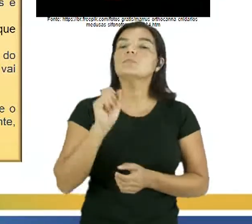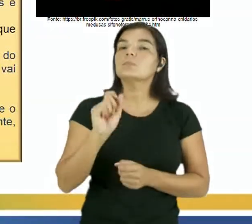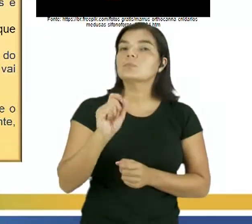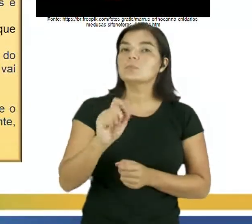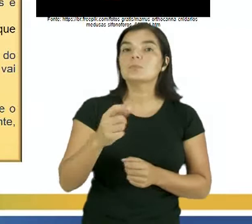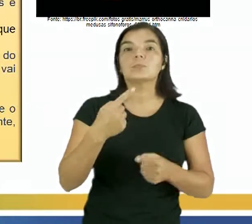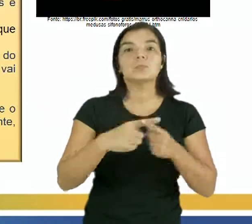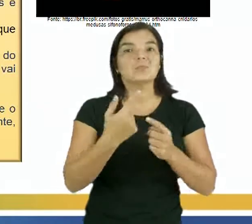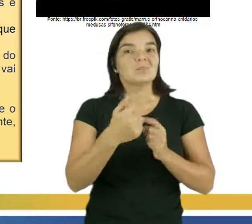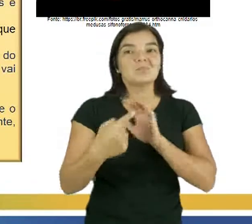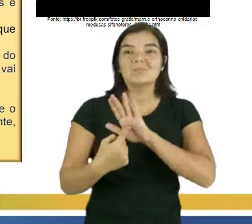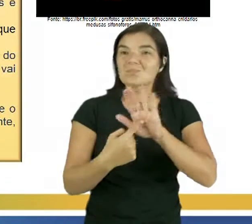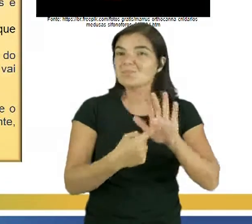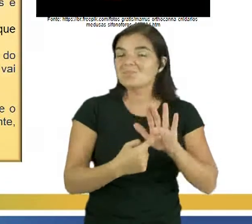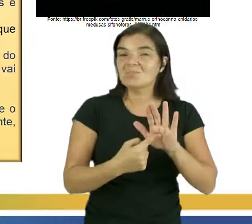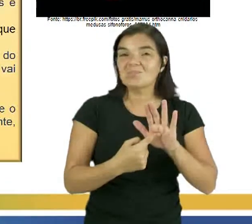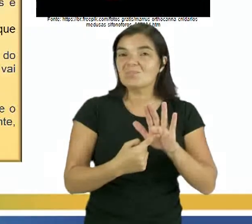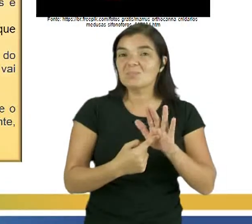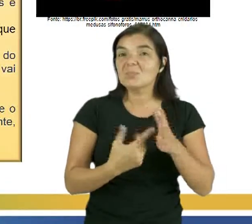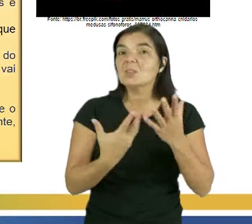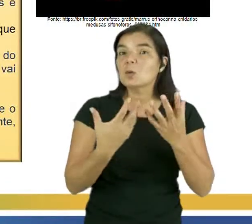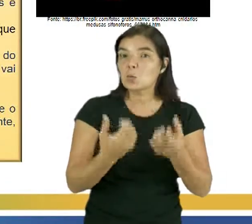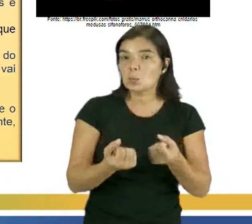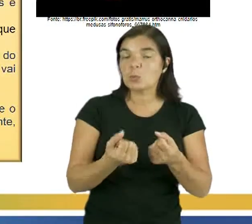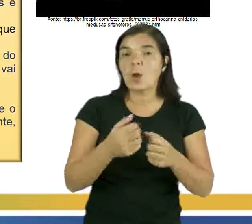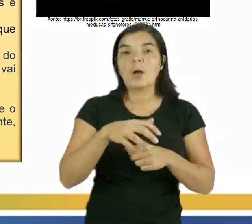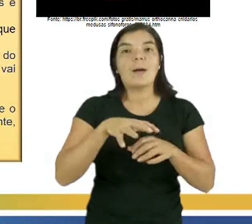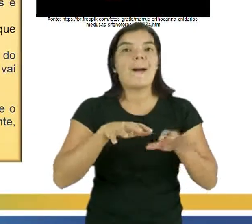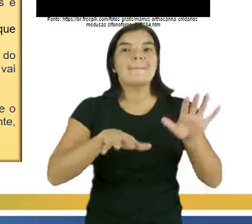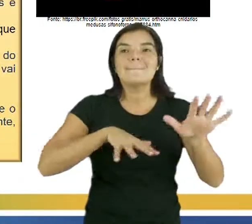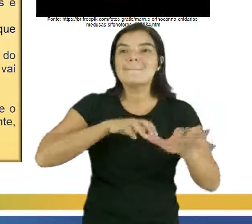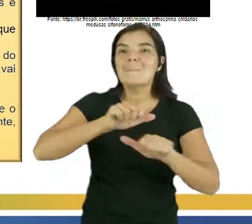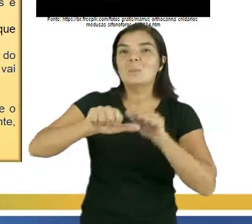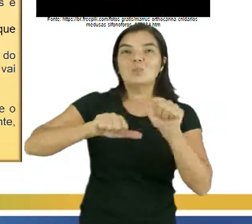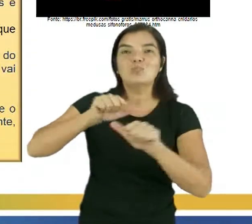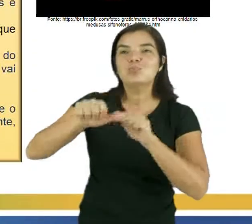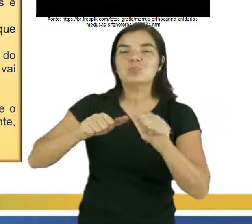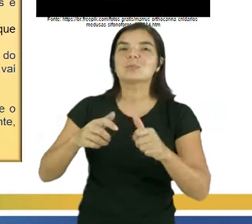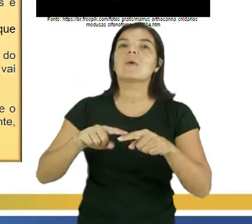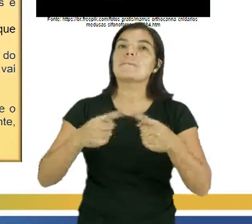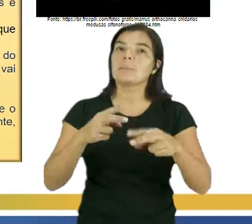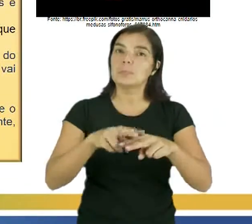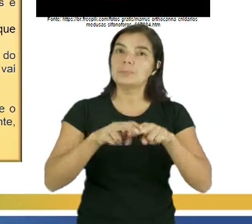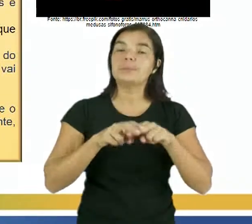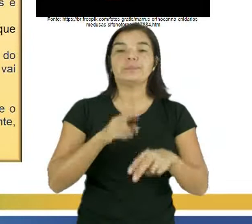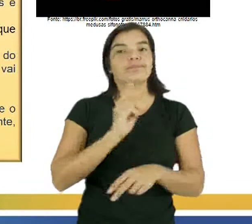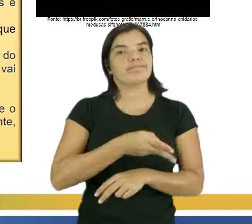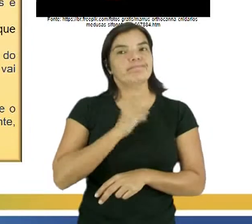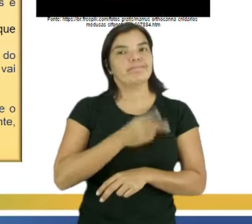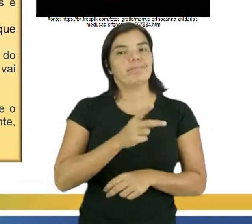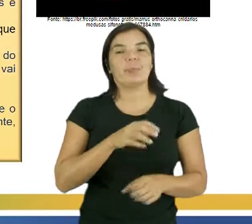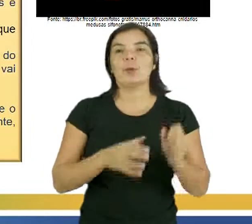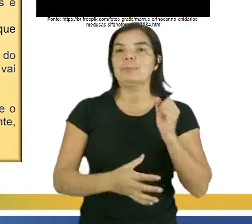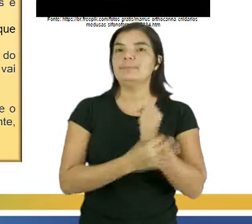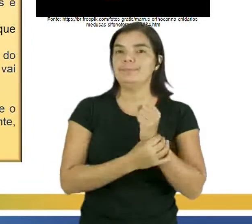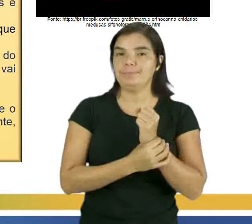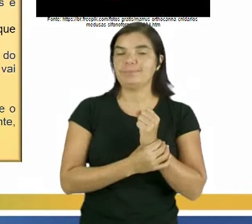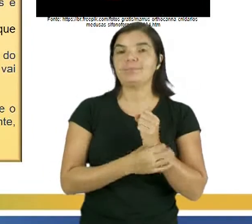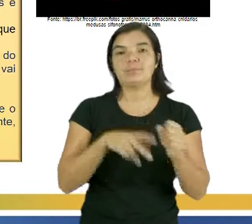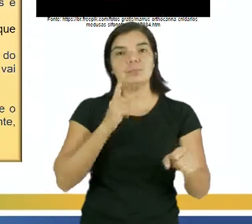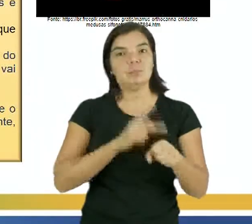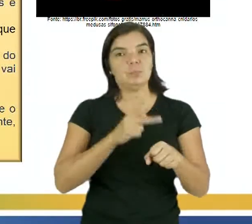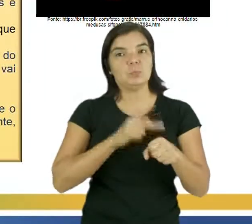então, porque eles não apresentam um órgão que permita sua locomoção. E, por isso, eles vão viver presos a substratos